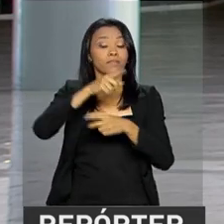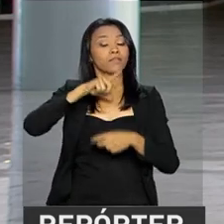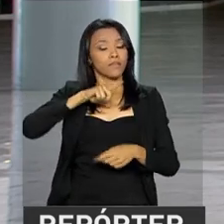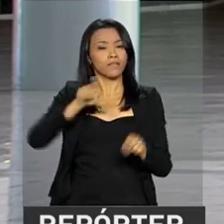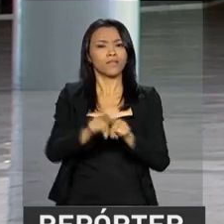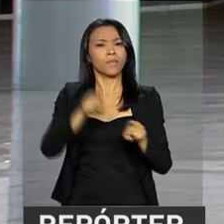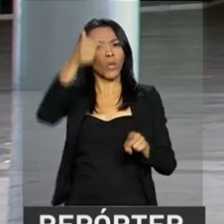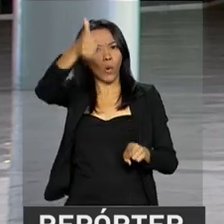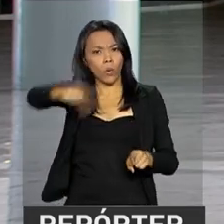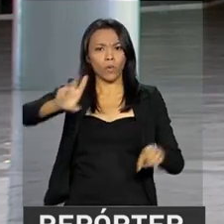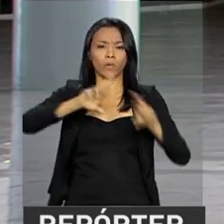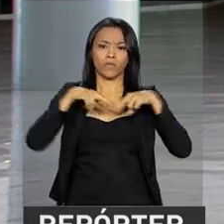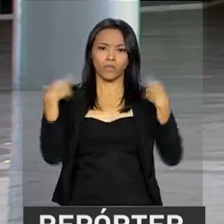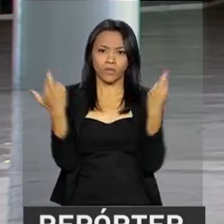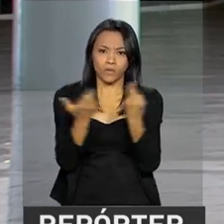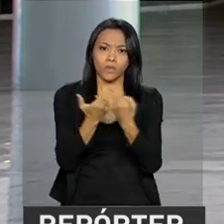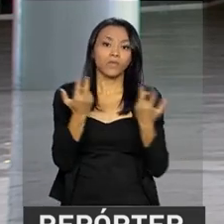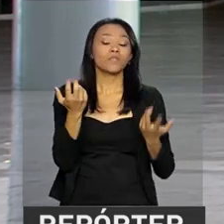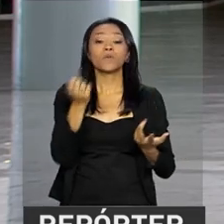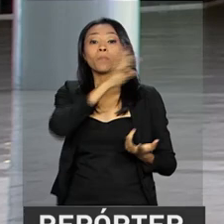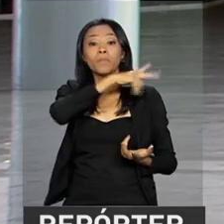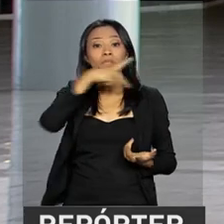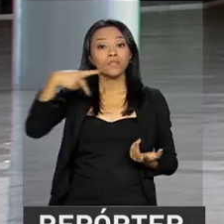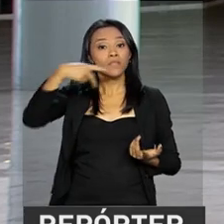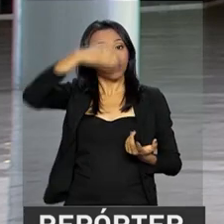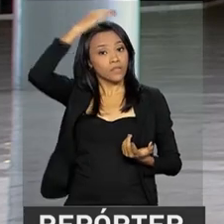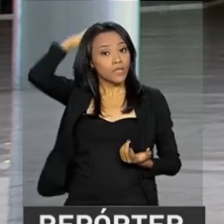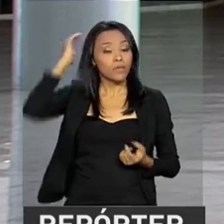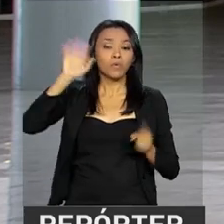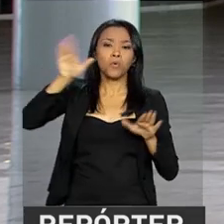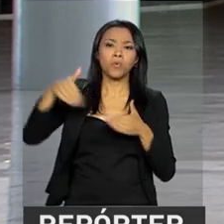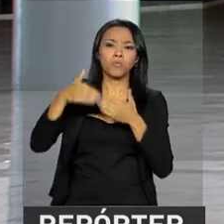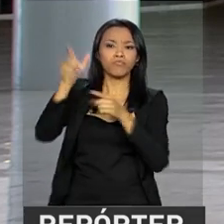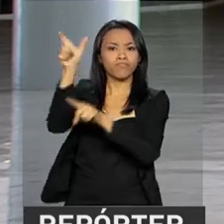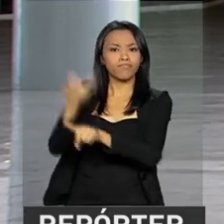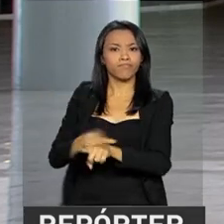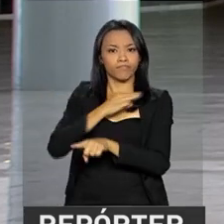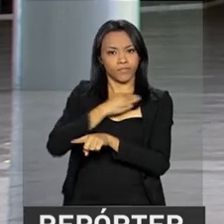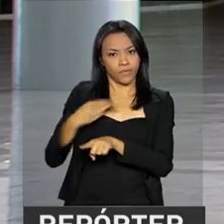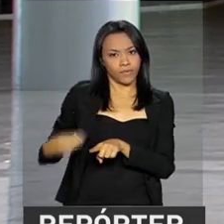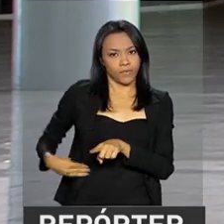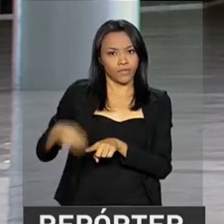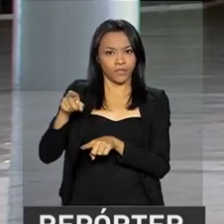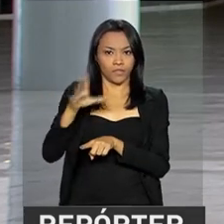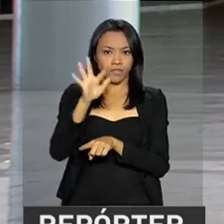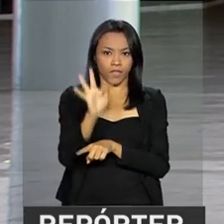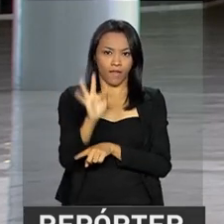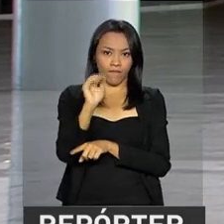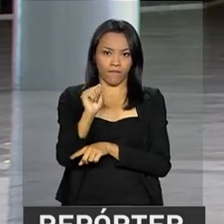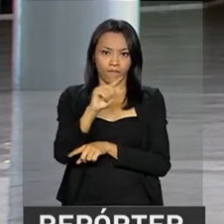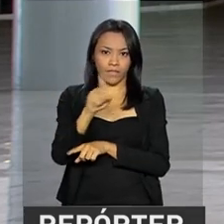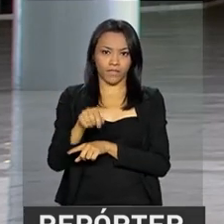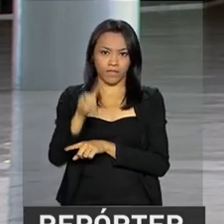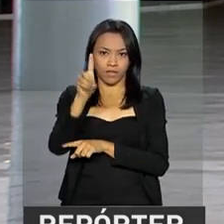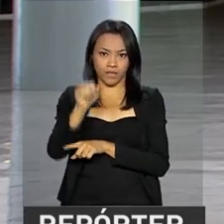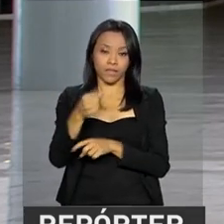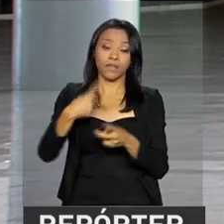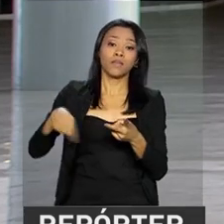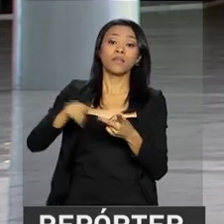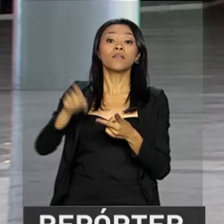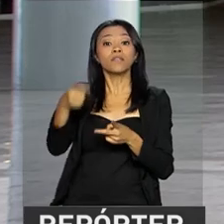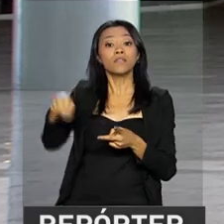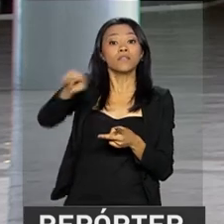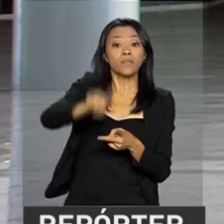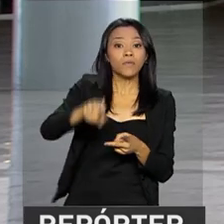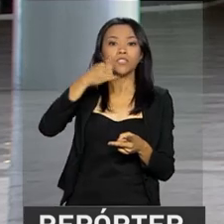também reuniões do presidente com os ministros da fazenda henrique meirelles eo ministro de minas e energia fernando coelho